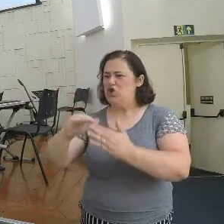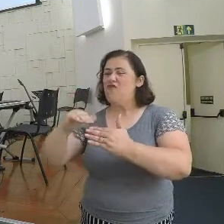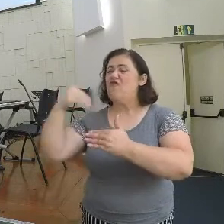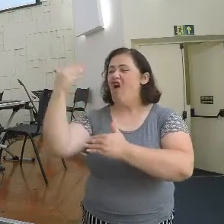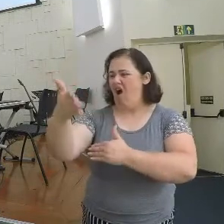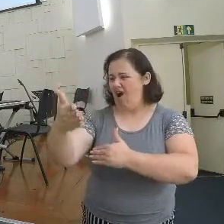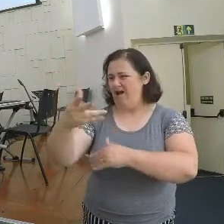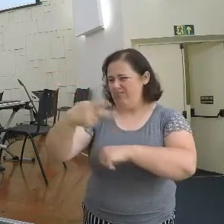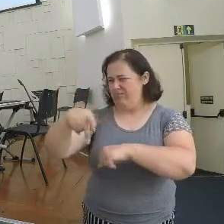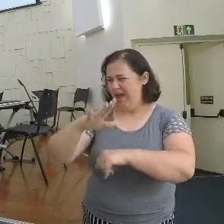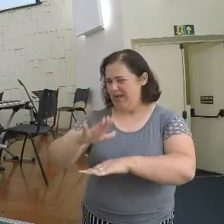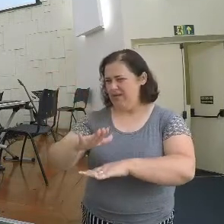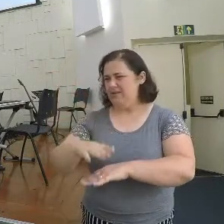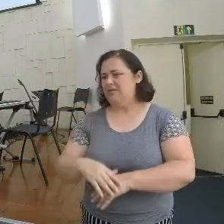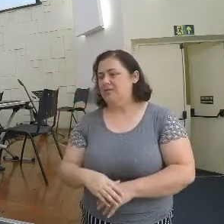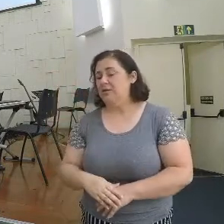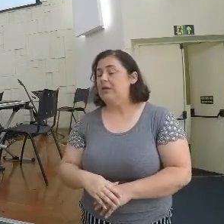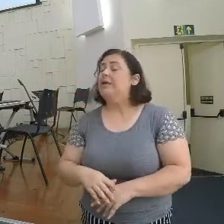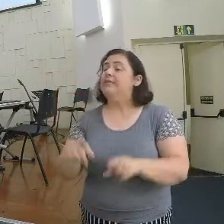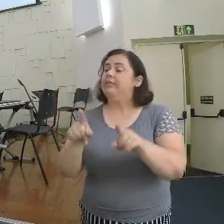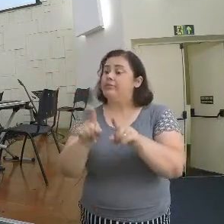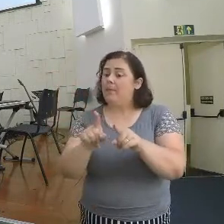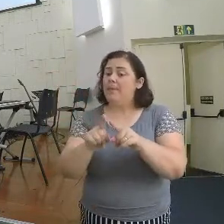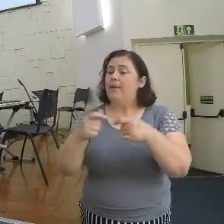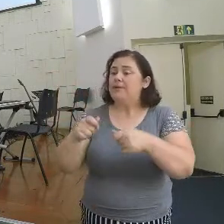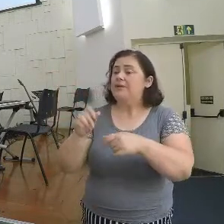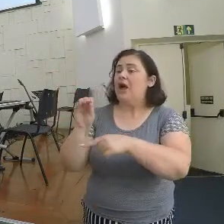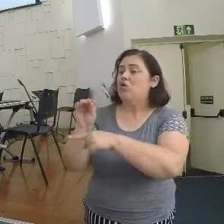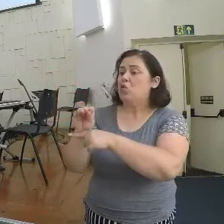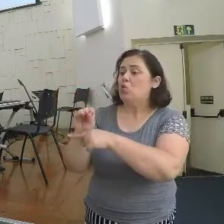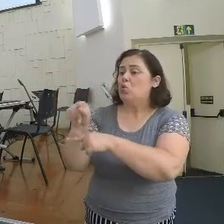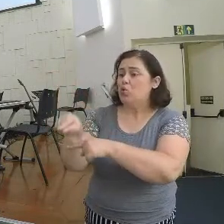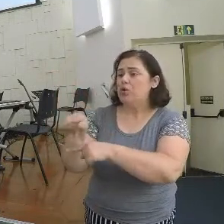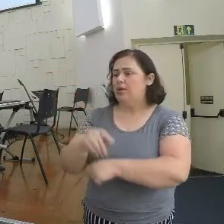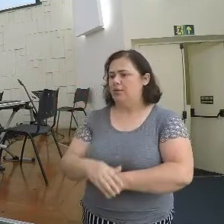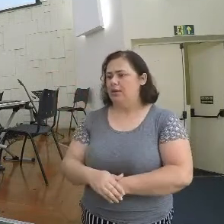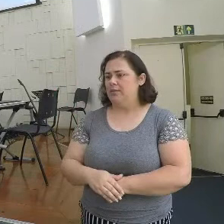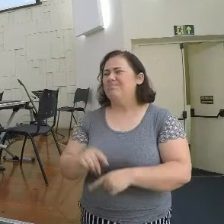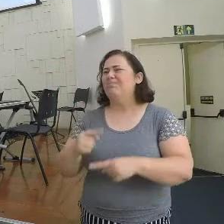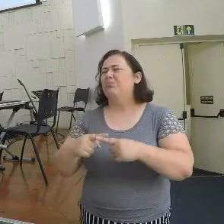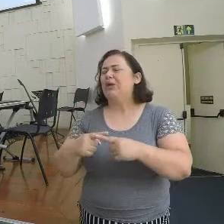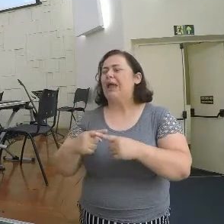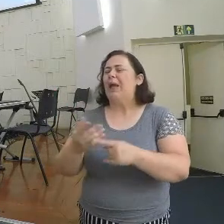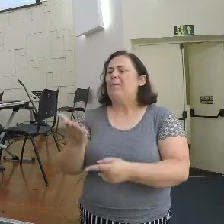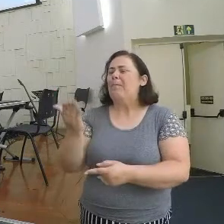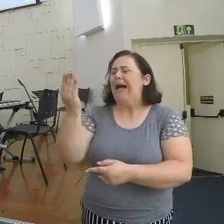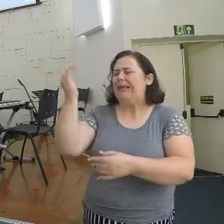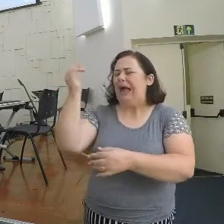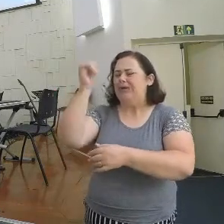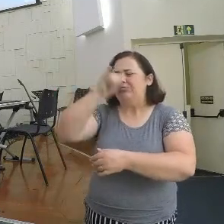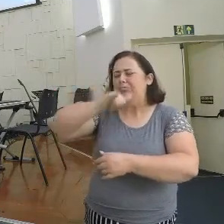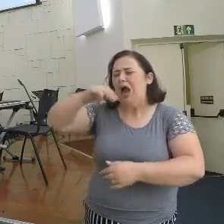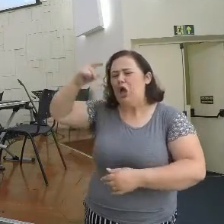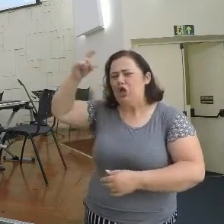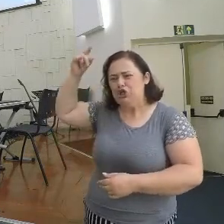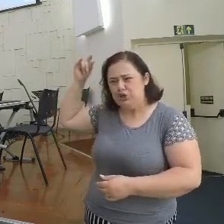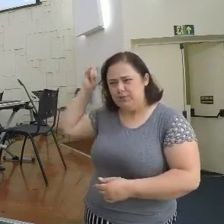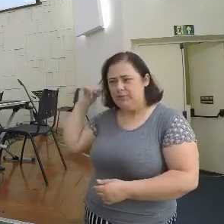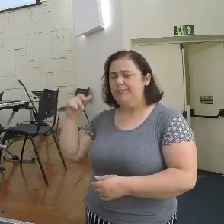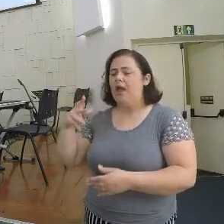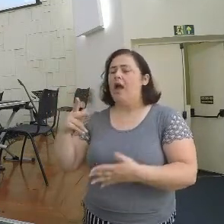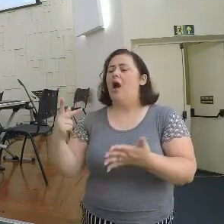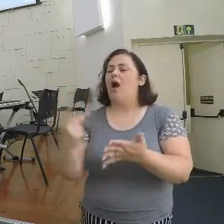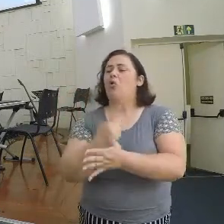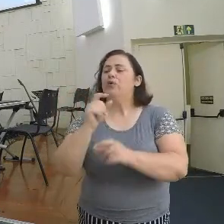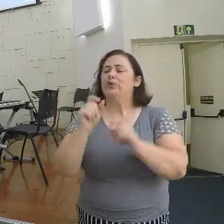havia justificativa. Matou porque ele era estrangeiro e estava ocupando o nosso lugar. A palavra de Deus diz: